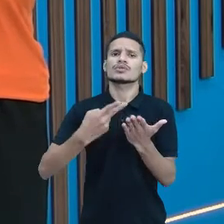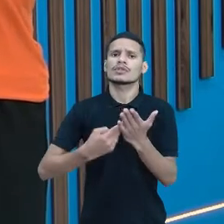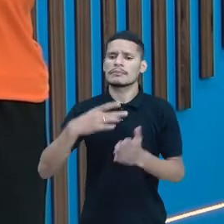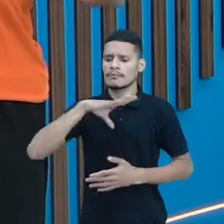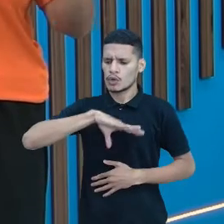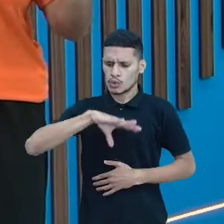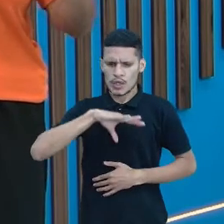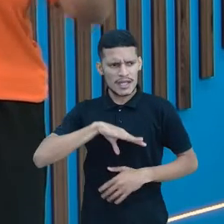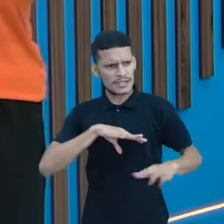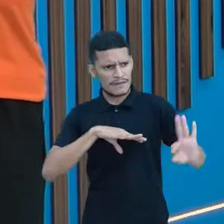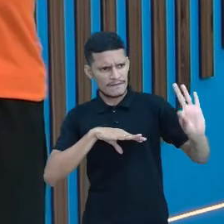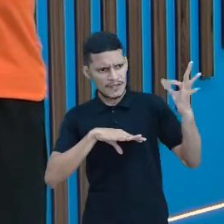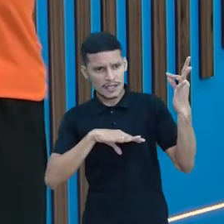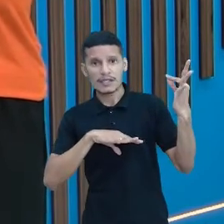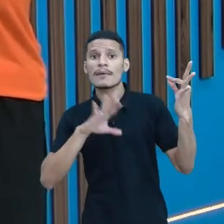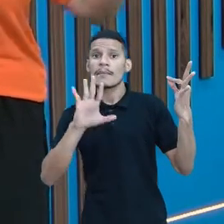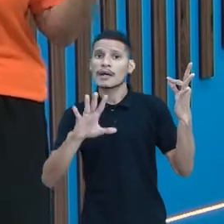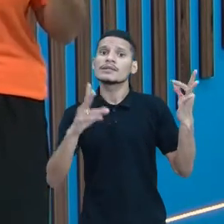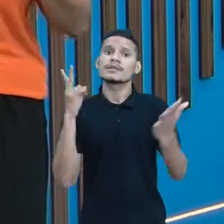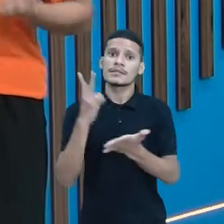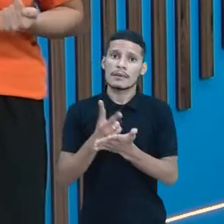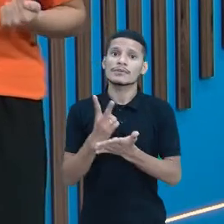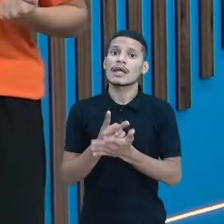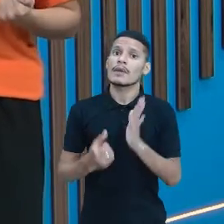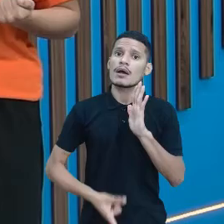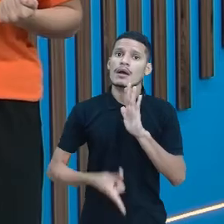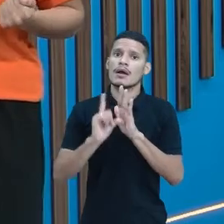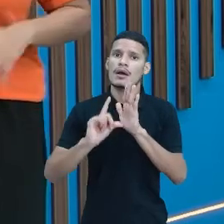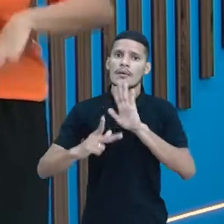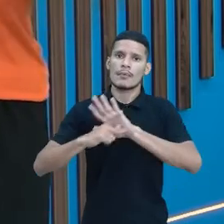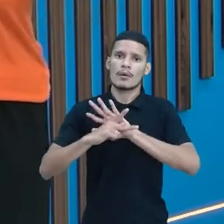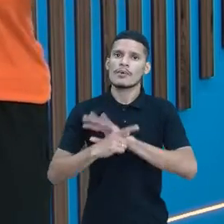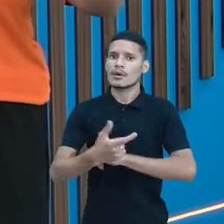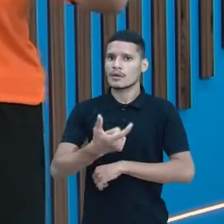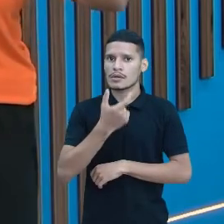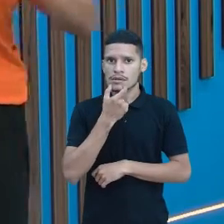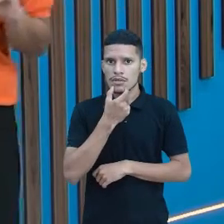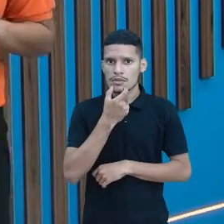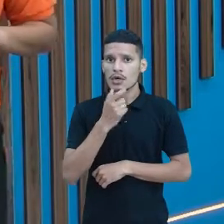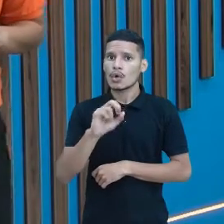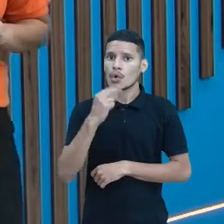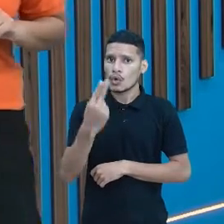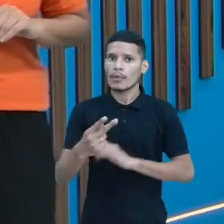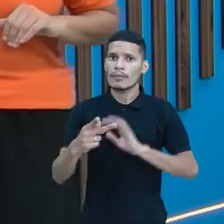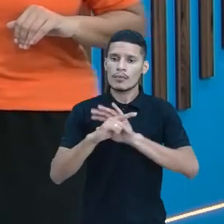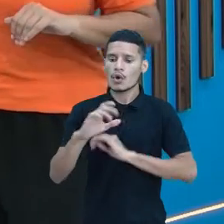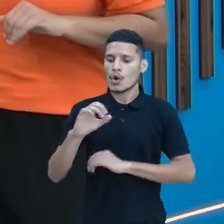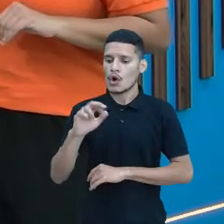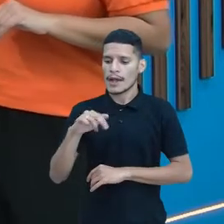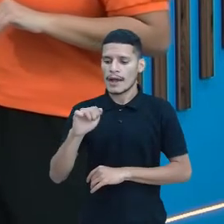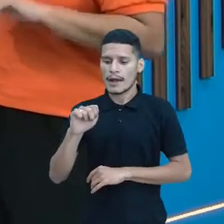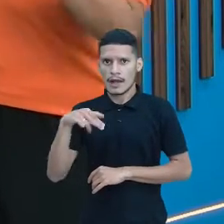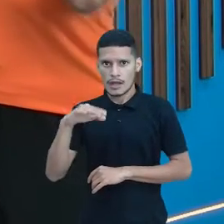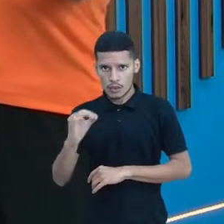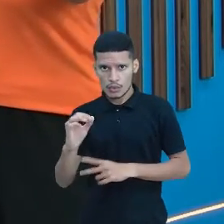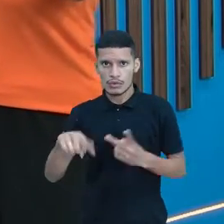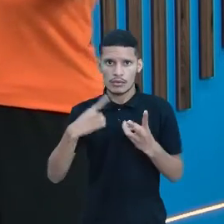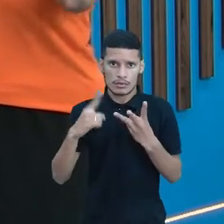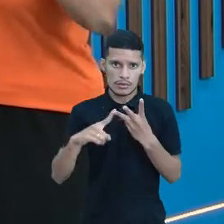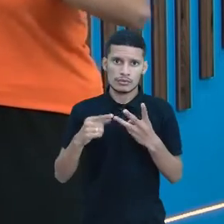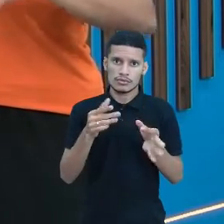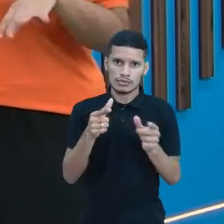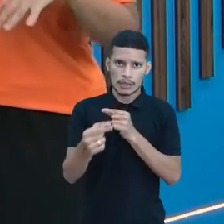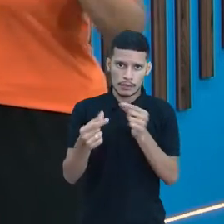português para o francês, mas eu sempre precisaria passar pelo inglês antes, ou do coreano para o japonês, tá? E